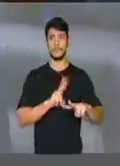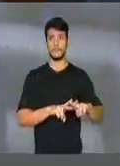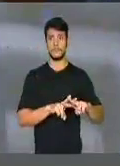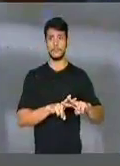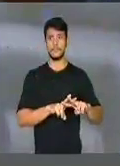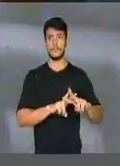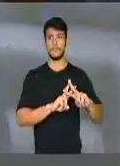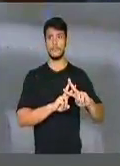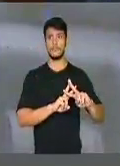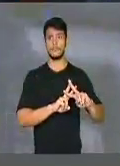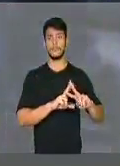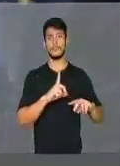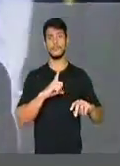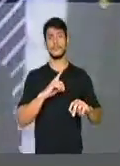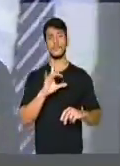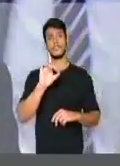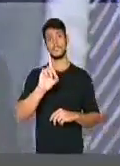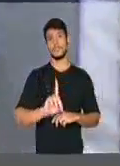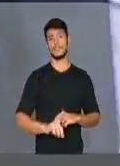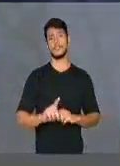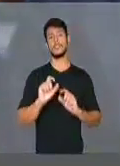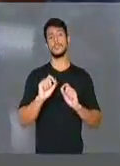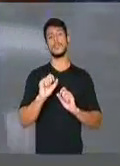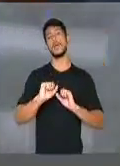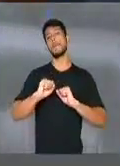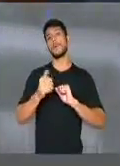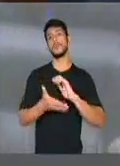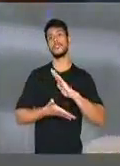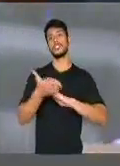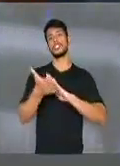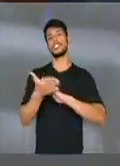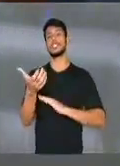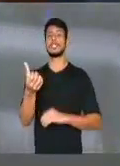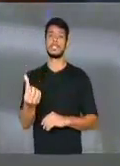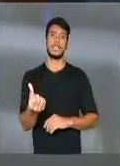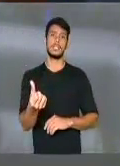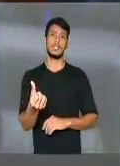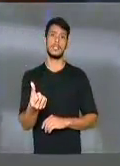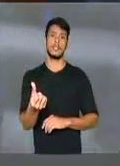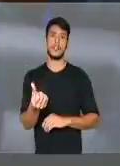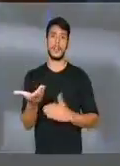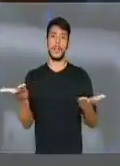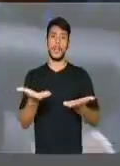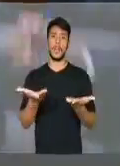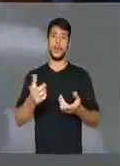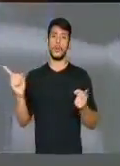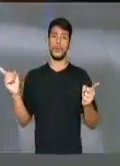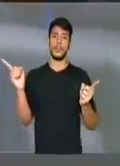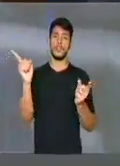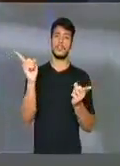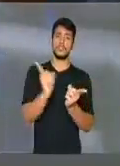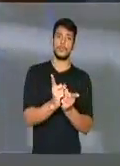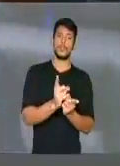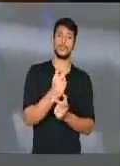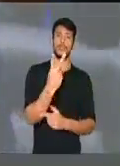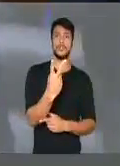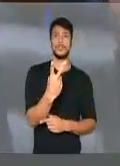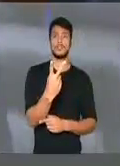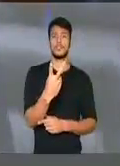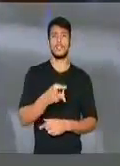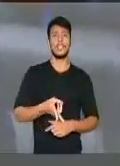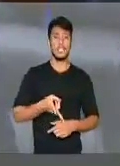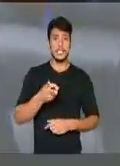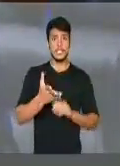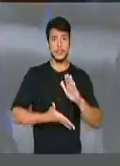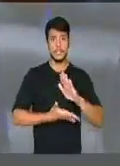sair 6 vezes durante o ano. Nós reduzimos para 2. E cada saída do preso tinha direito a